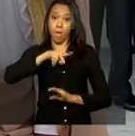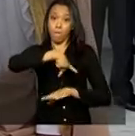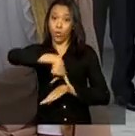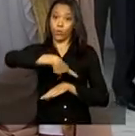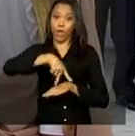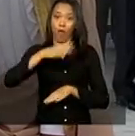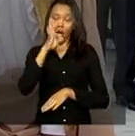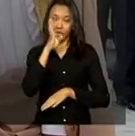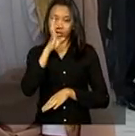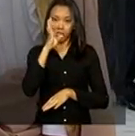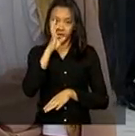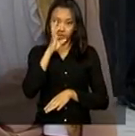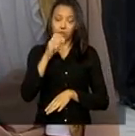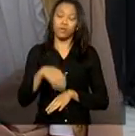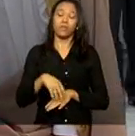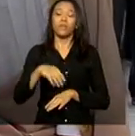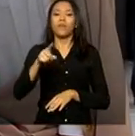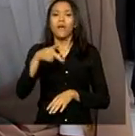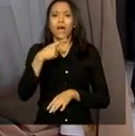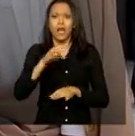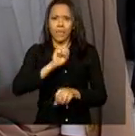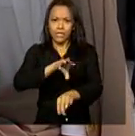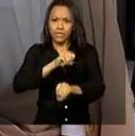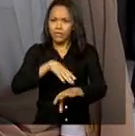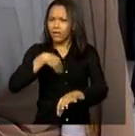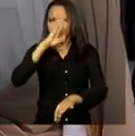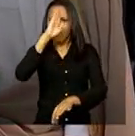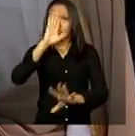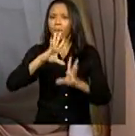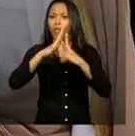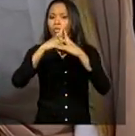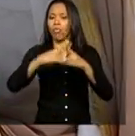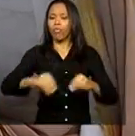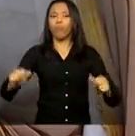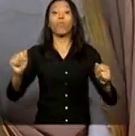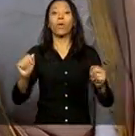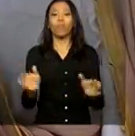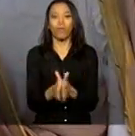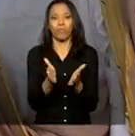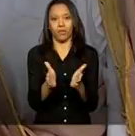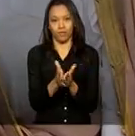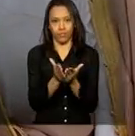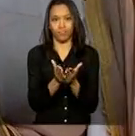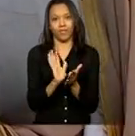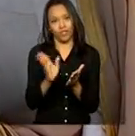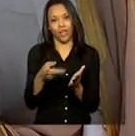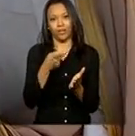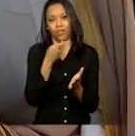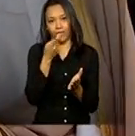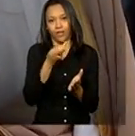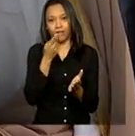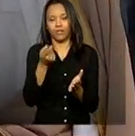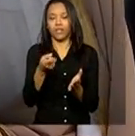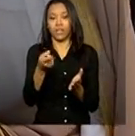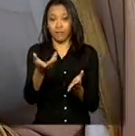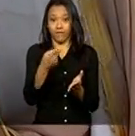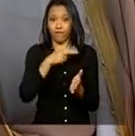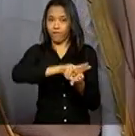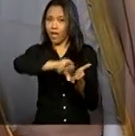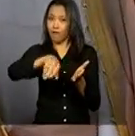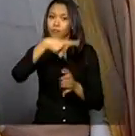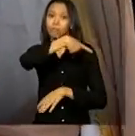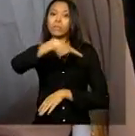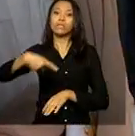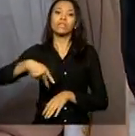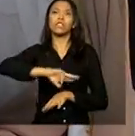transmissão da presidenta Dilma, educação é fundamental para acabar com a pobreza. já que a gente está aí, né, com o chefe de Estado de outros países,